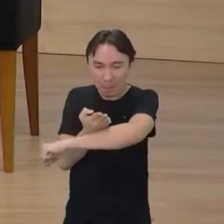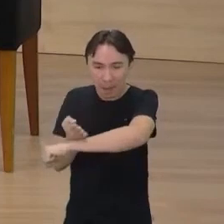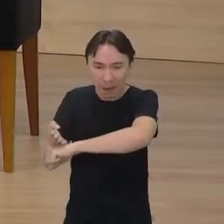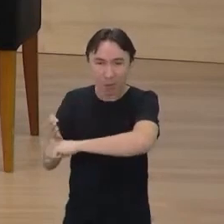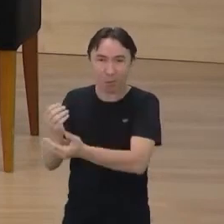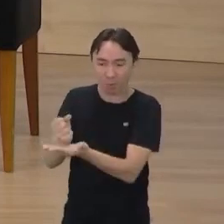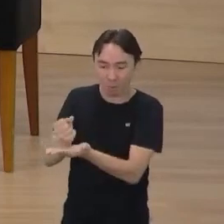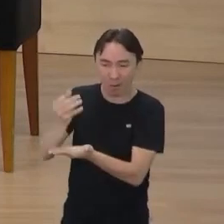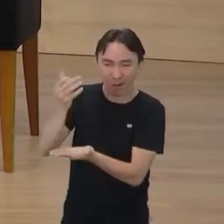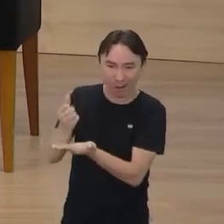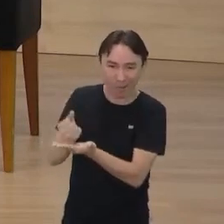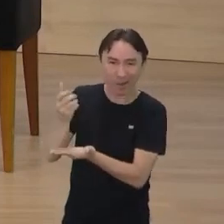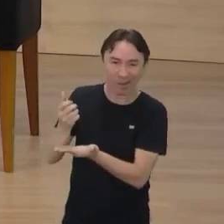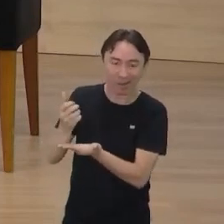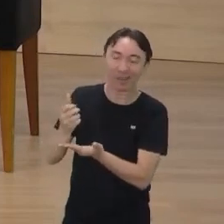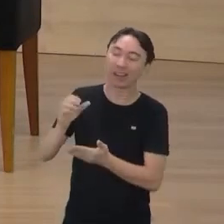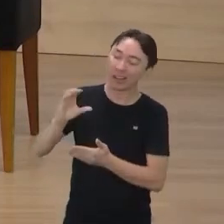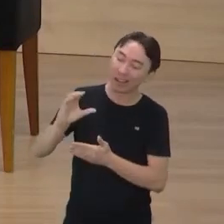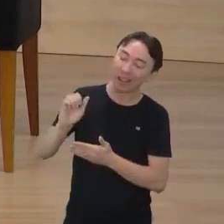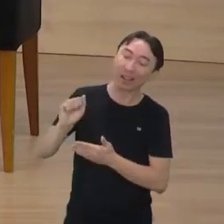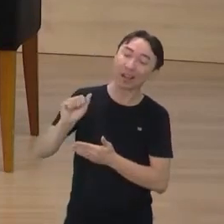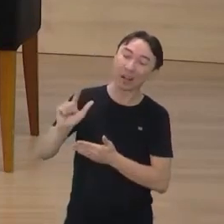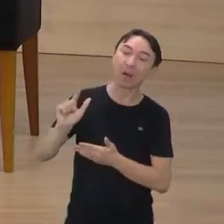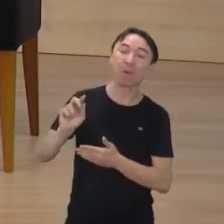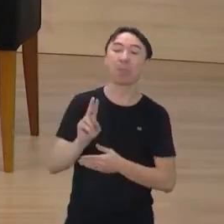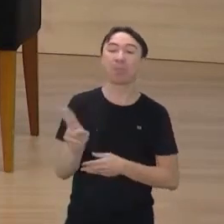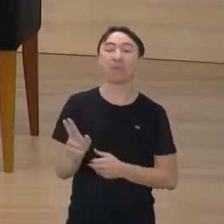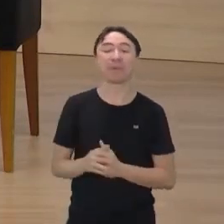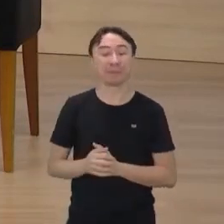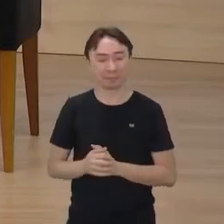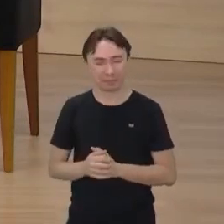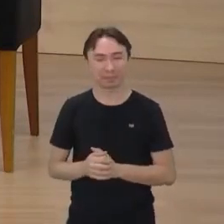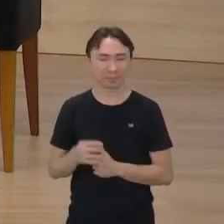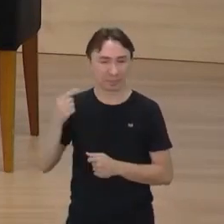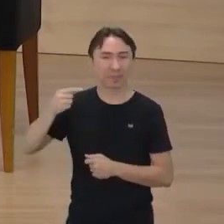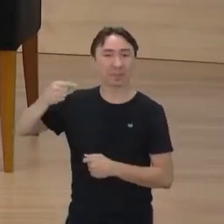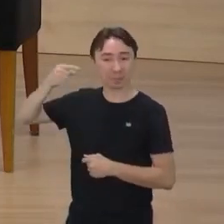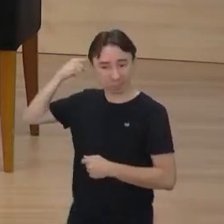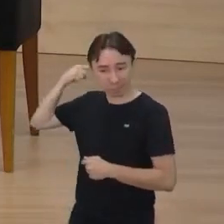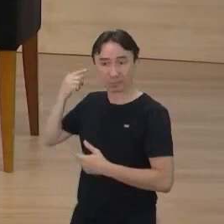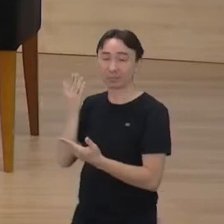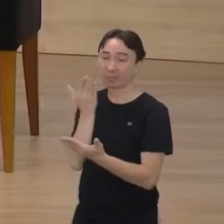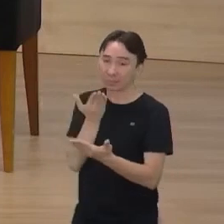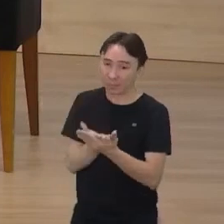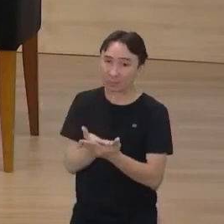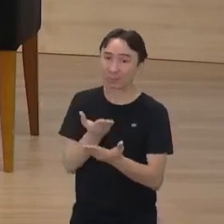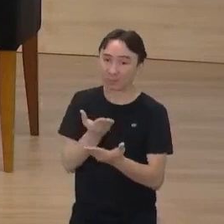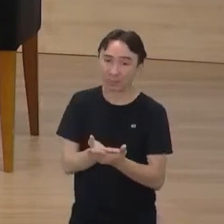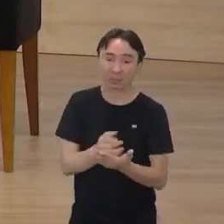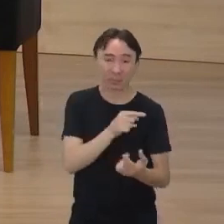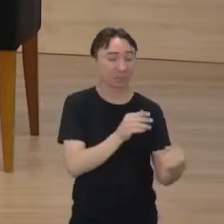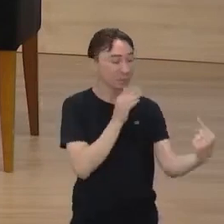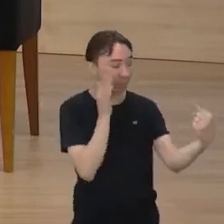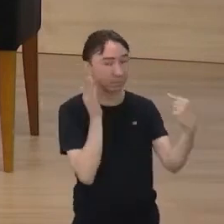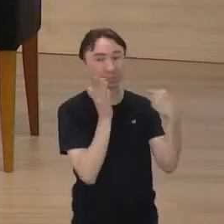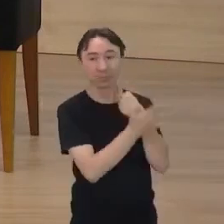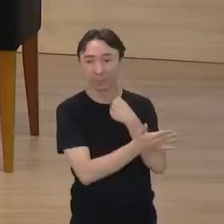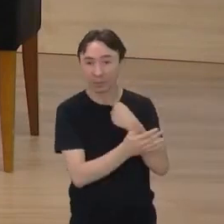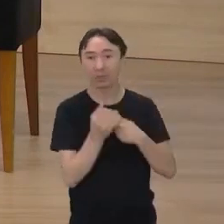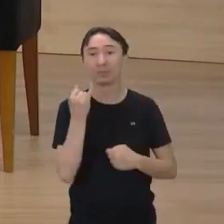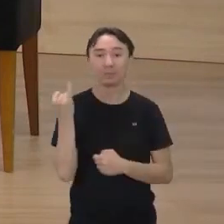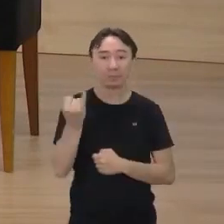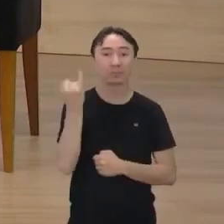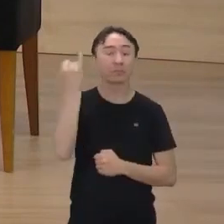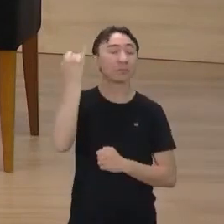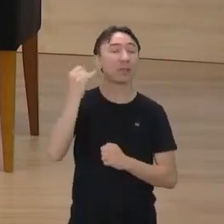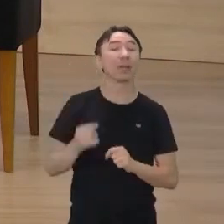viva. E aí a gente já abordou isso numa aula anterior, mas é muito interessante o senhor estar abordando isso aí de novo, porque o cal,